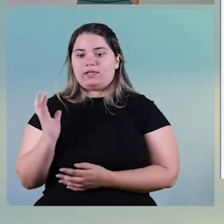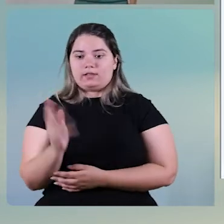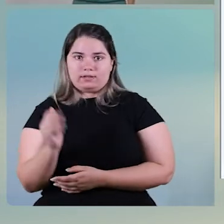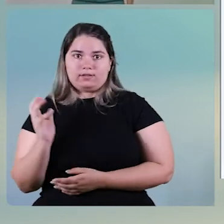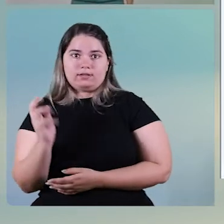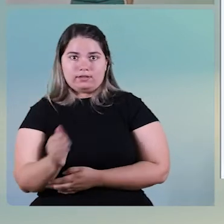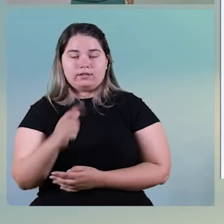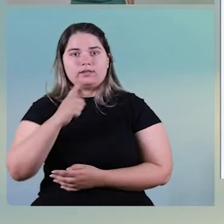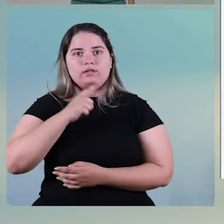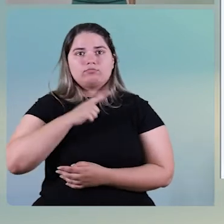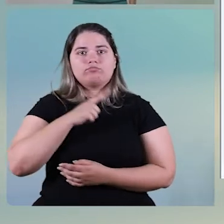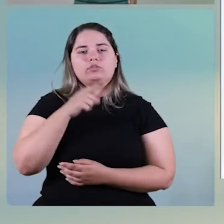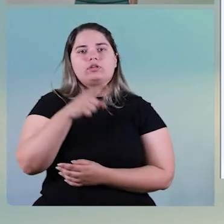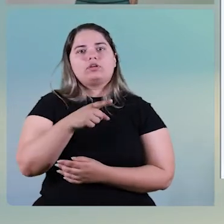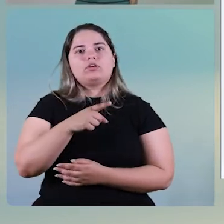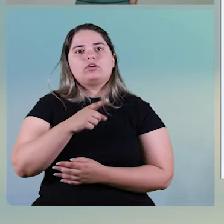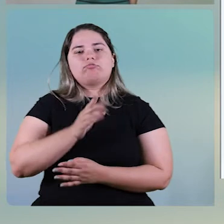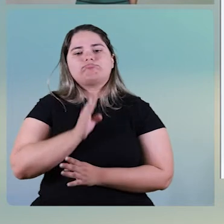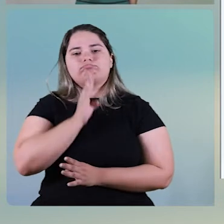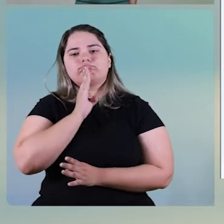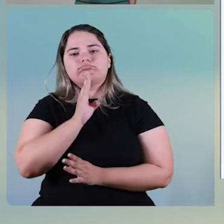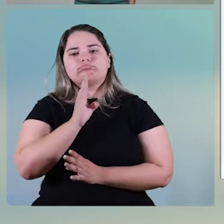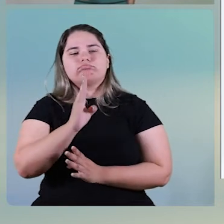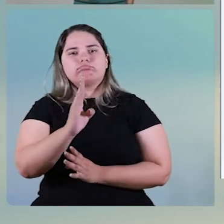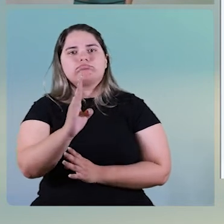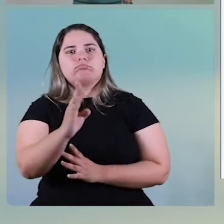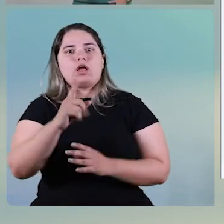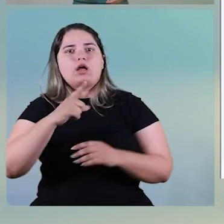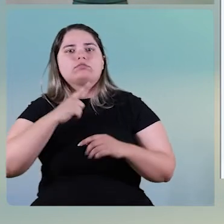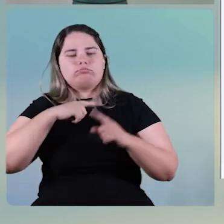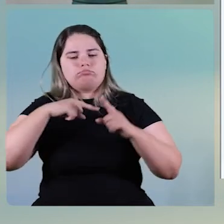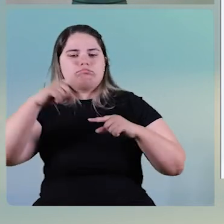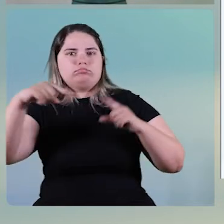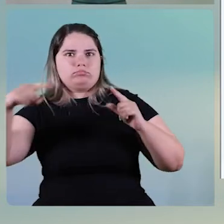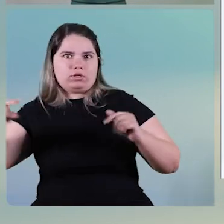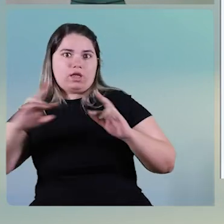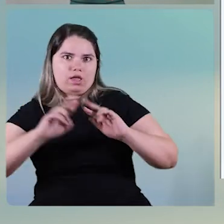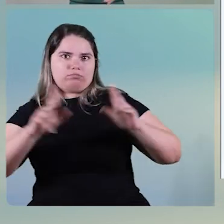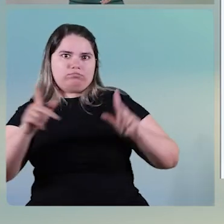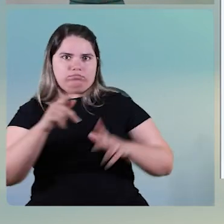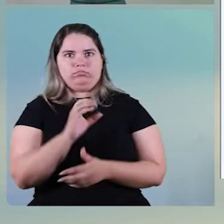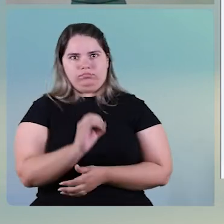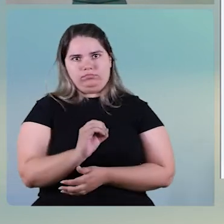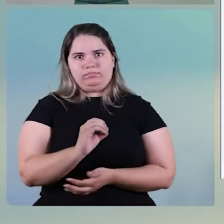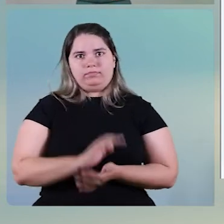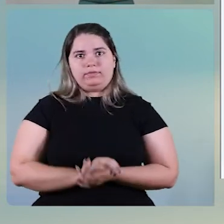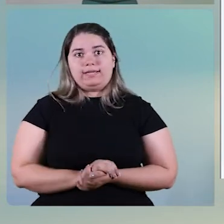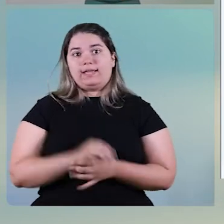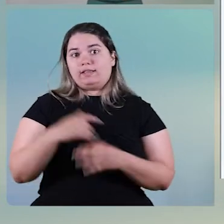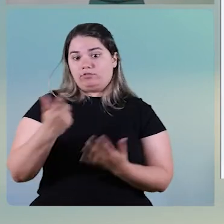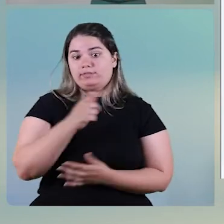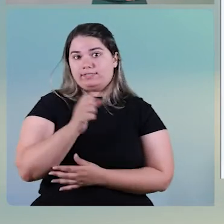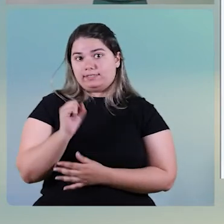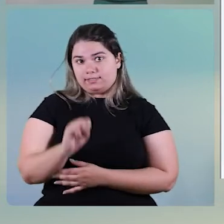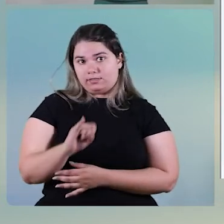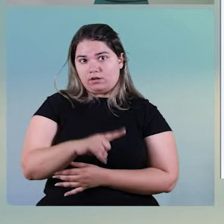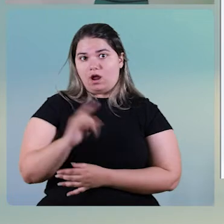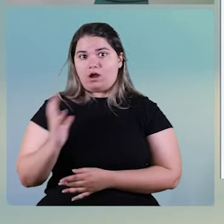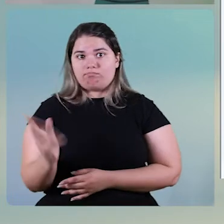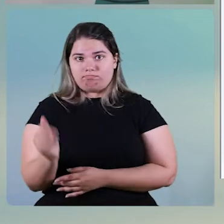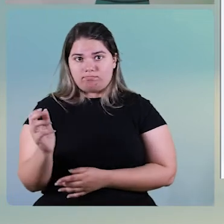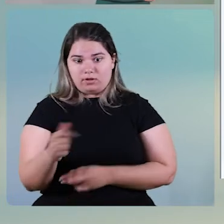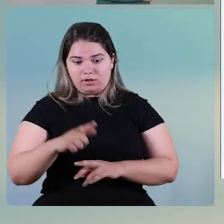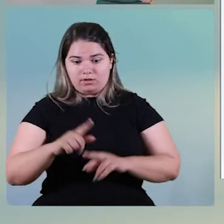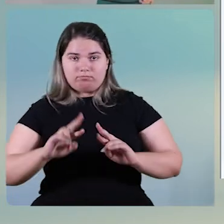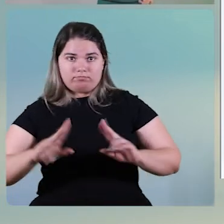intensidade constante diferente de zero no decorrer do tempo. Em função da aceleração ser diferente de zero, a velocidade